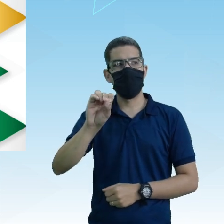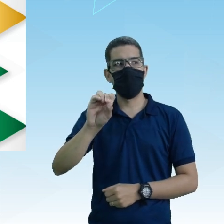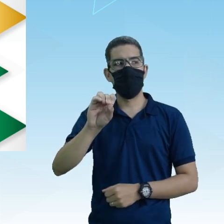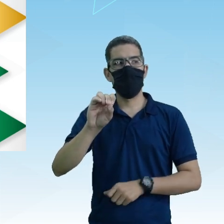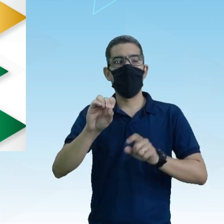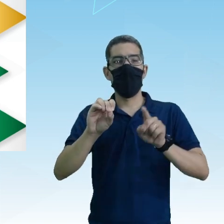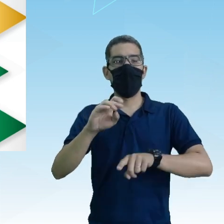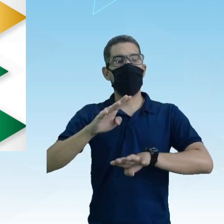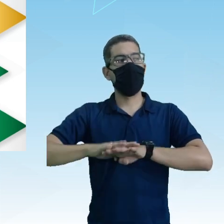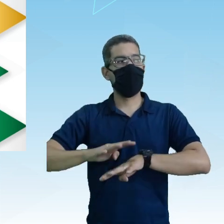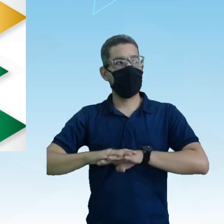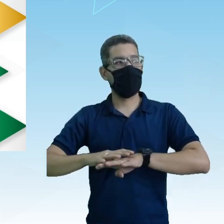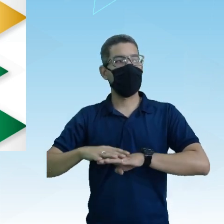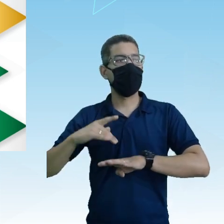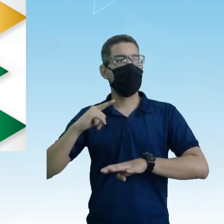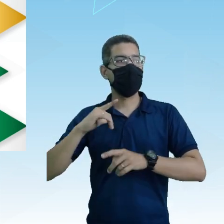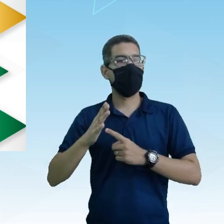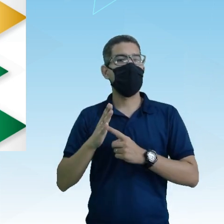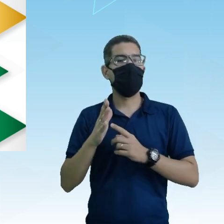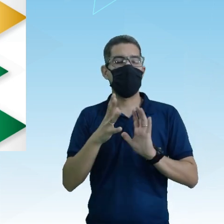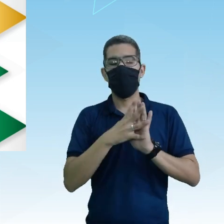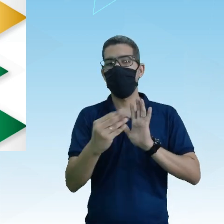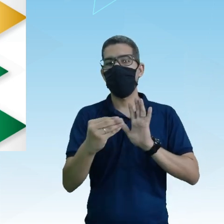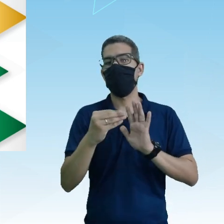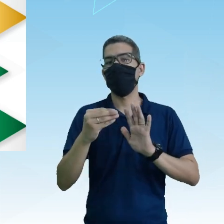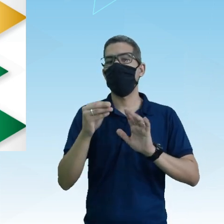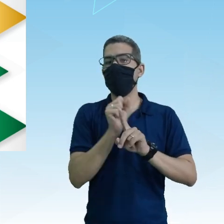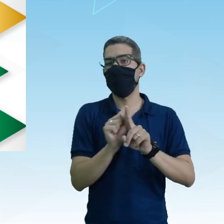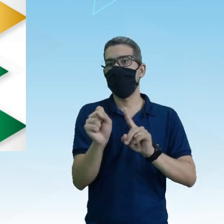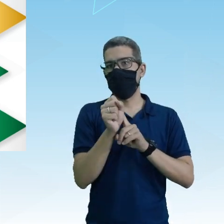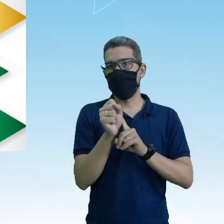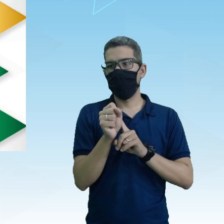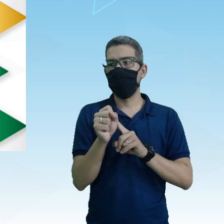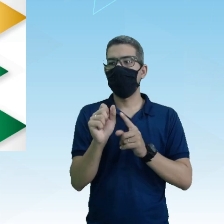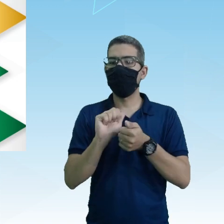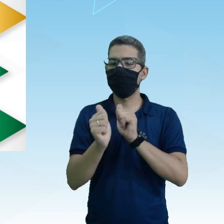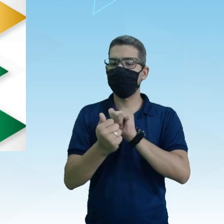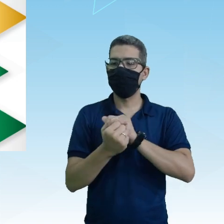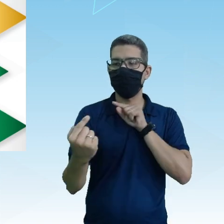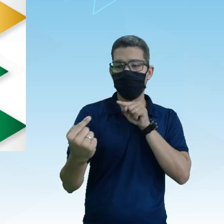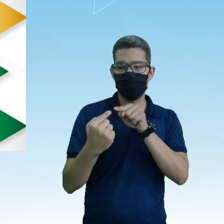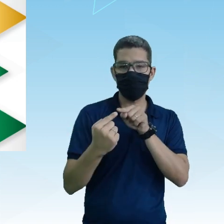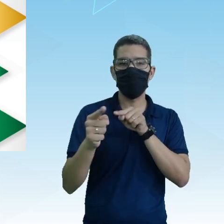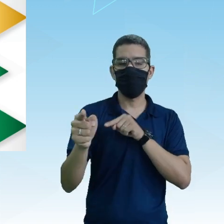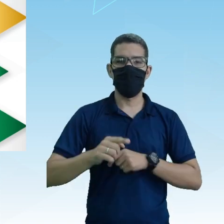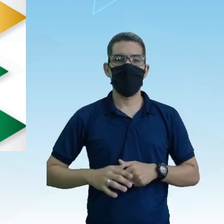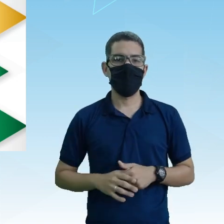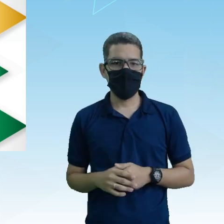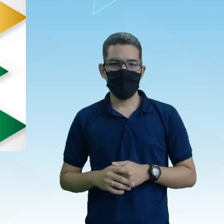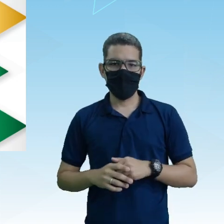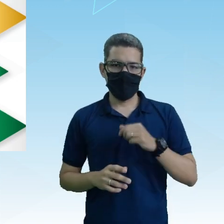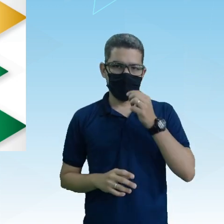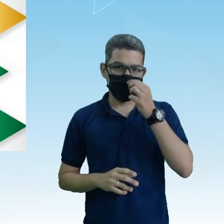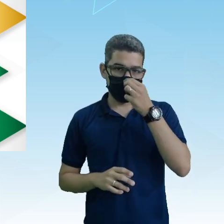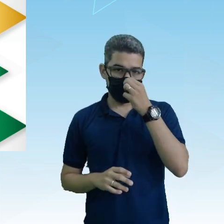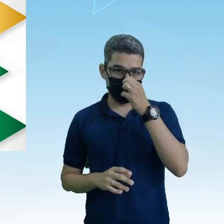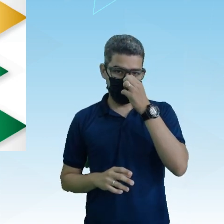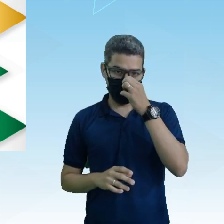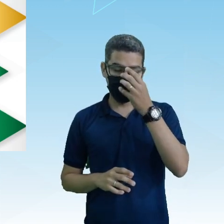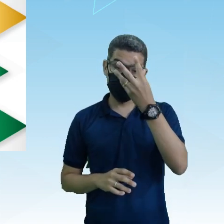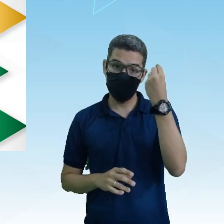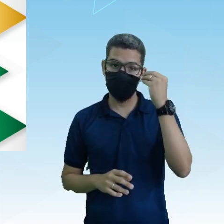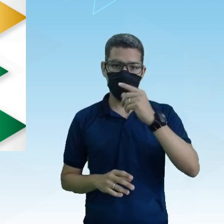que a matemática ela é um modelo para a sociedade, então ela se adequa mais facilmente, tá bom? Então não esquece